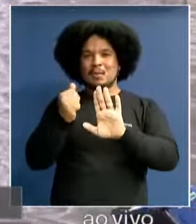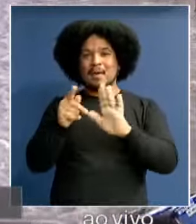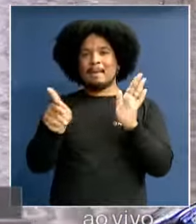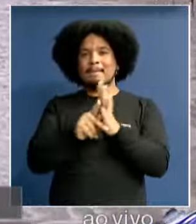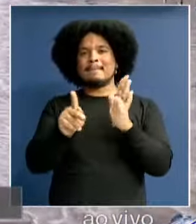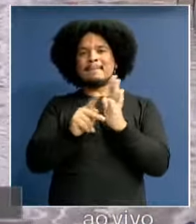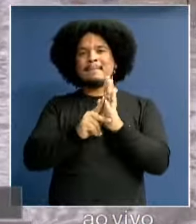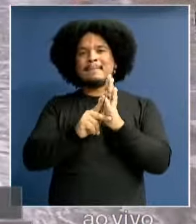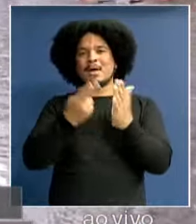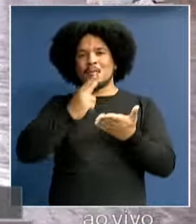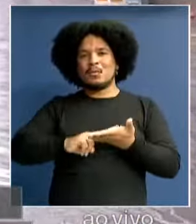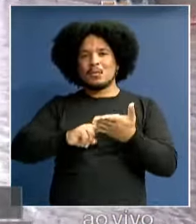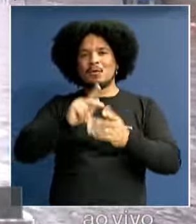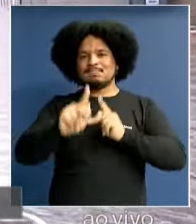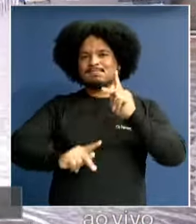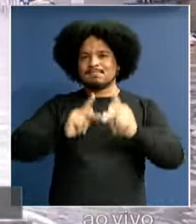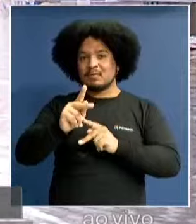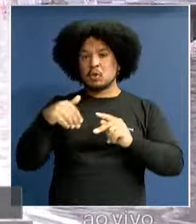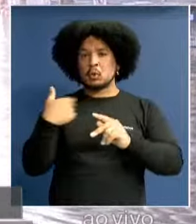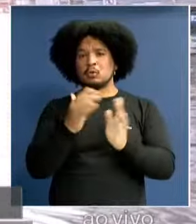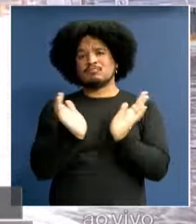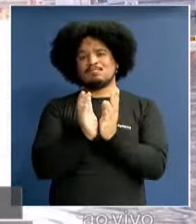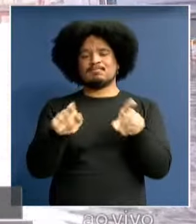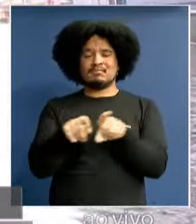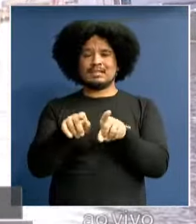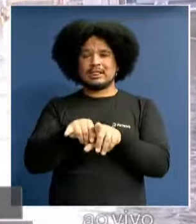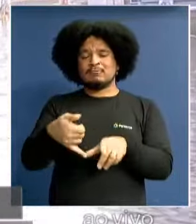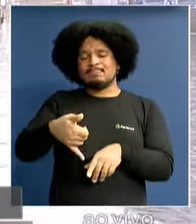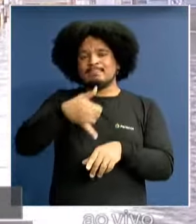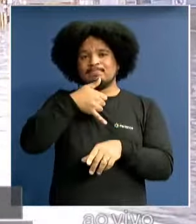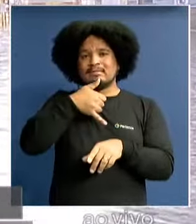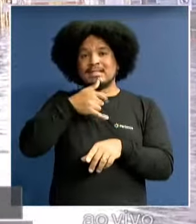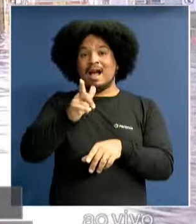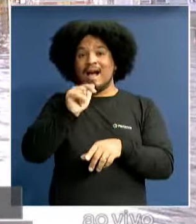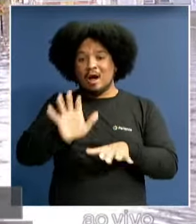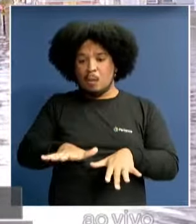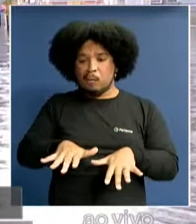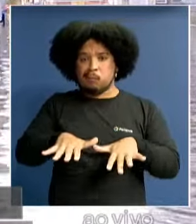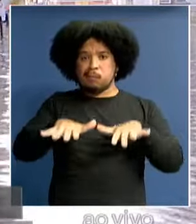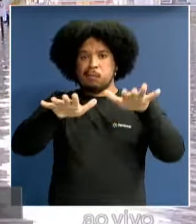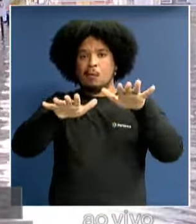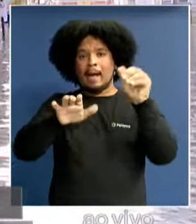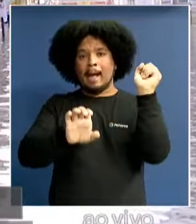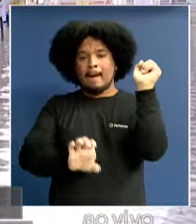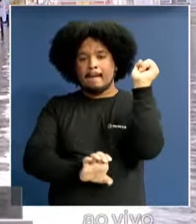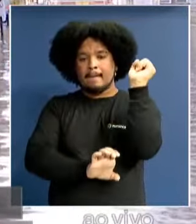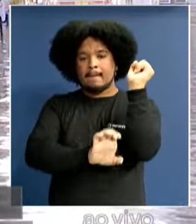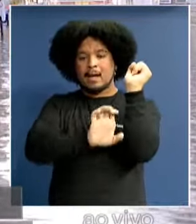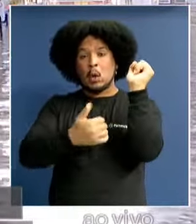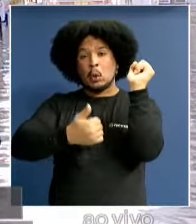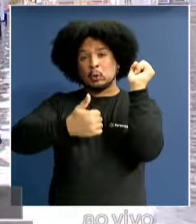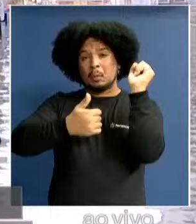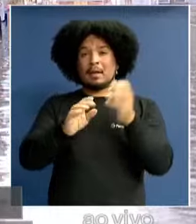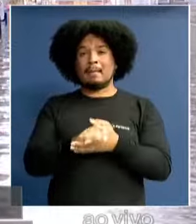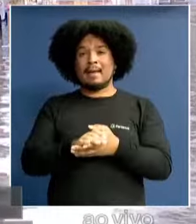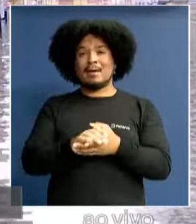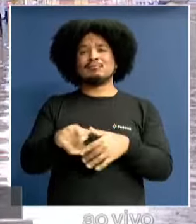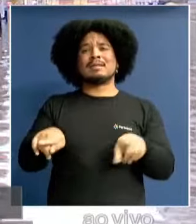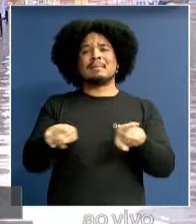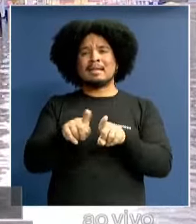do Povo, nossos colegas também, que infelizmente a água entrou aqui no primeiro andar, na Caldas Júnior, prédio histórico